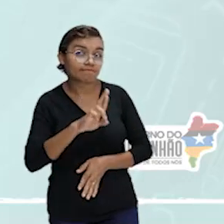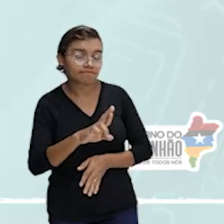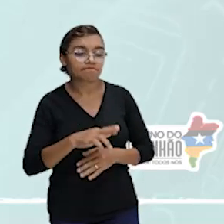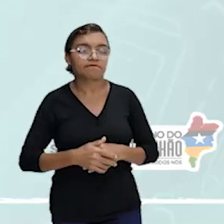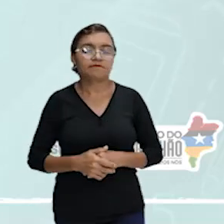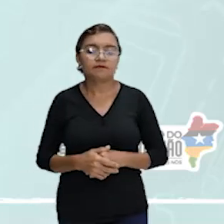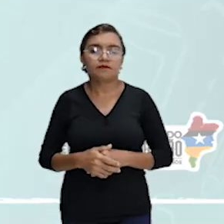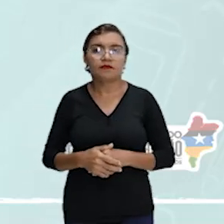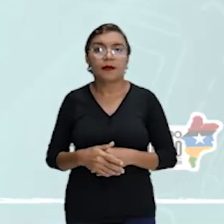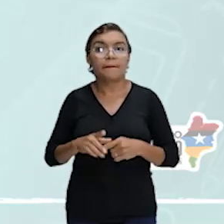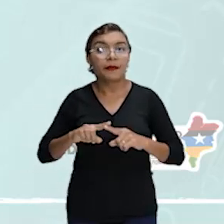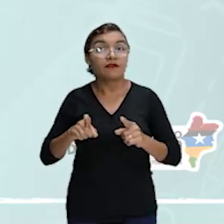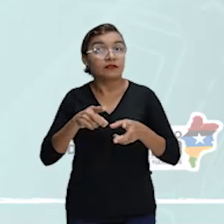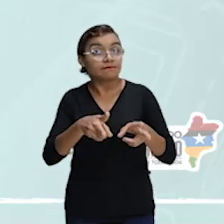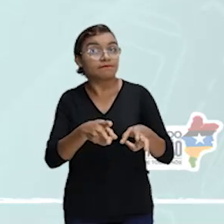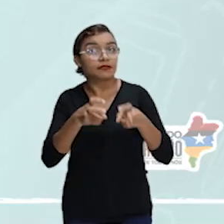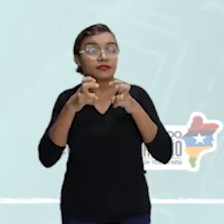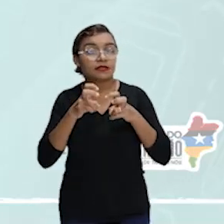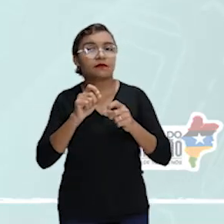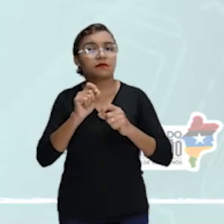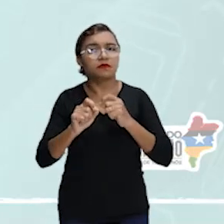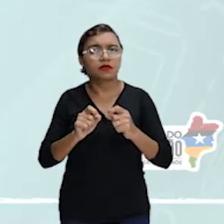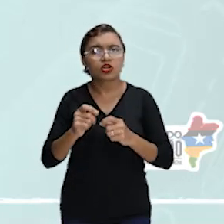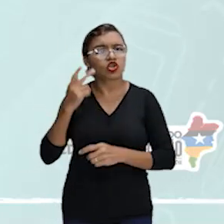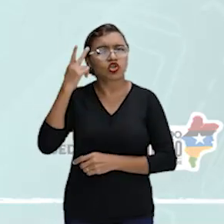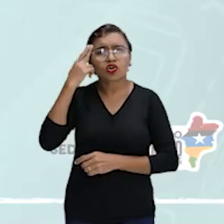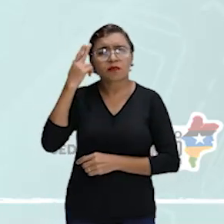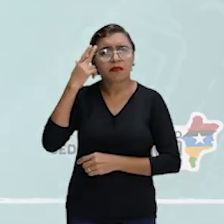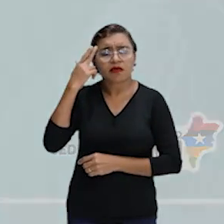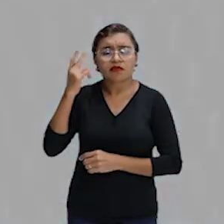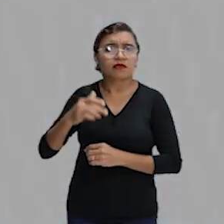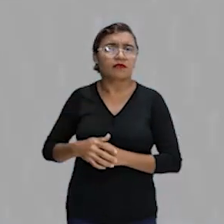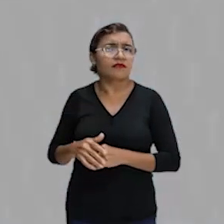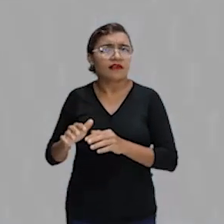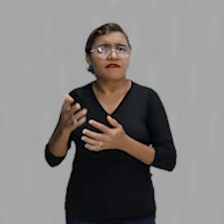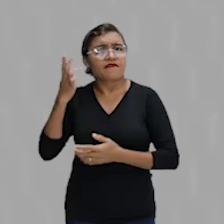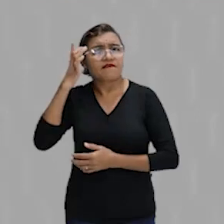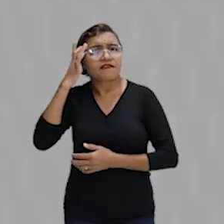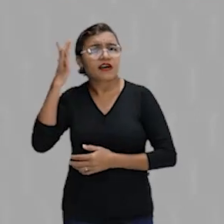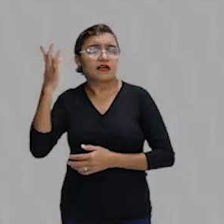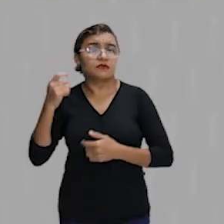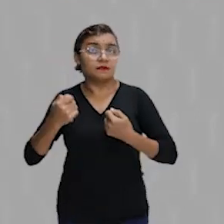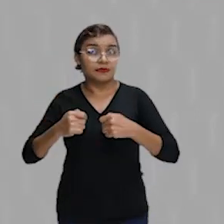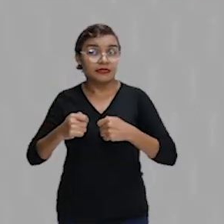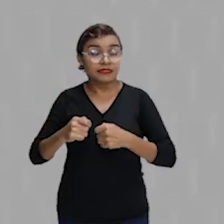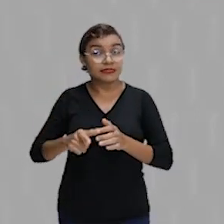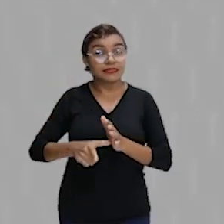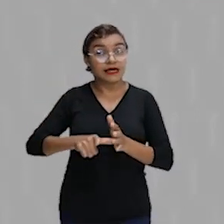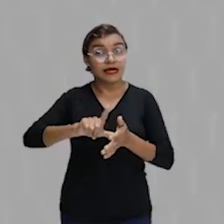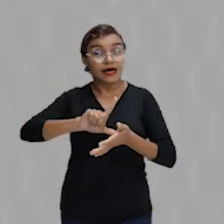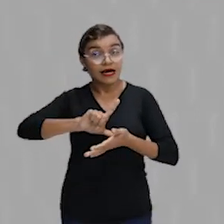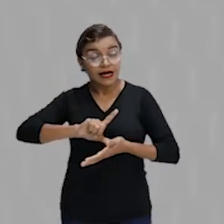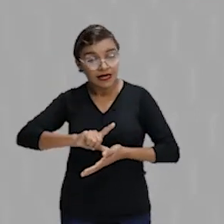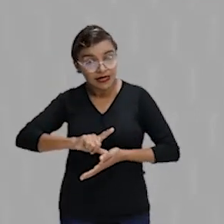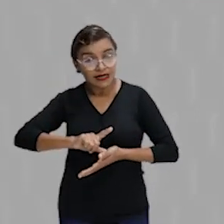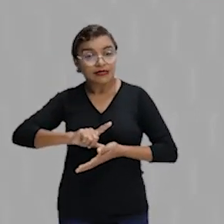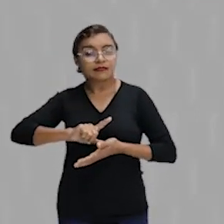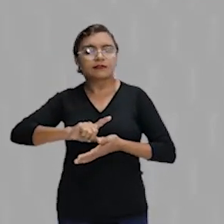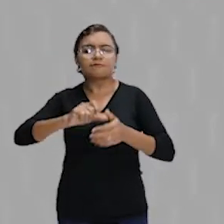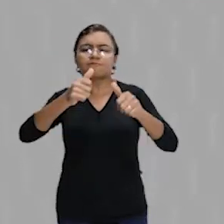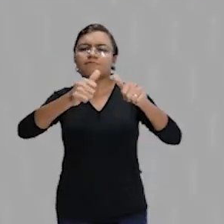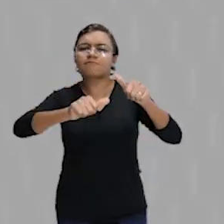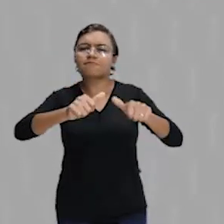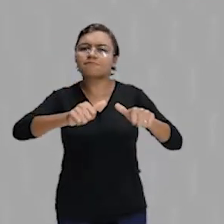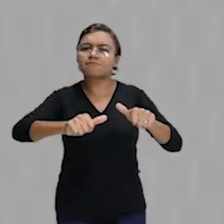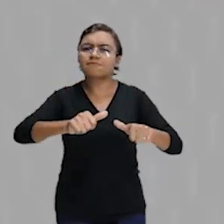acabou de fazer, você acaba percebendo que está tranquilo, né? Basta você refletir. Bom, se eu tenho